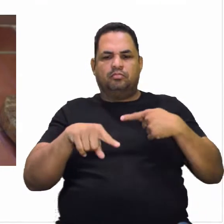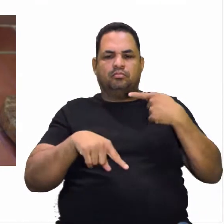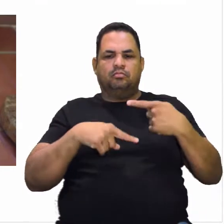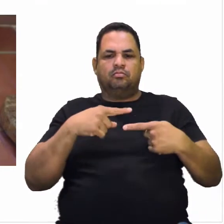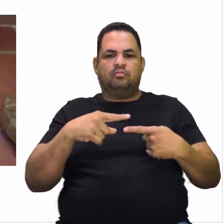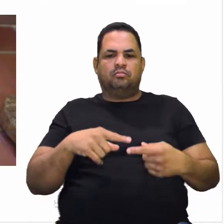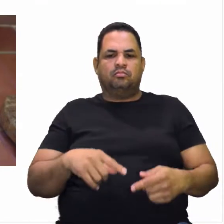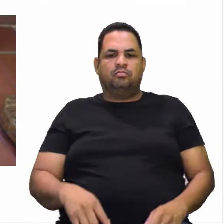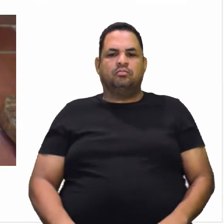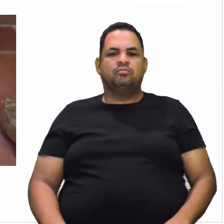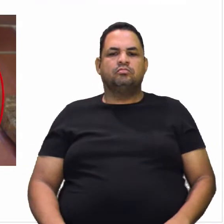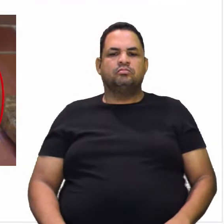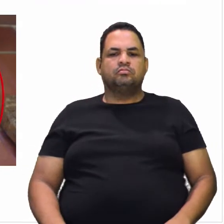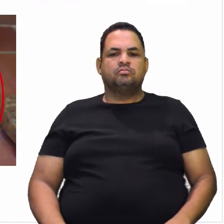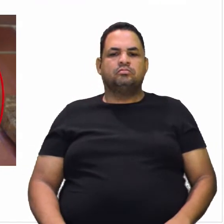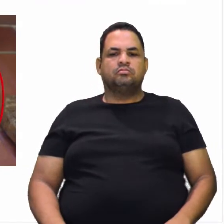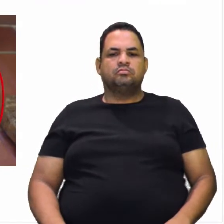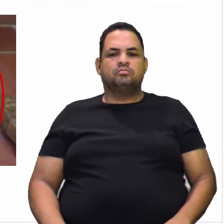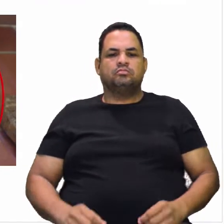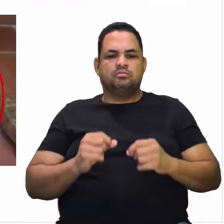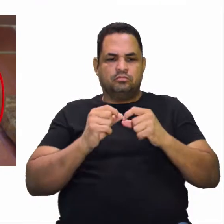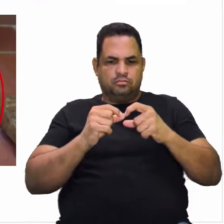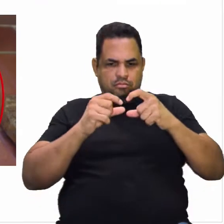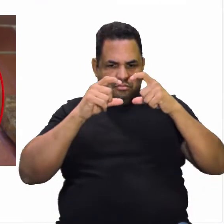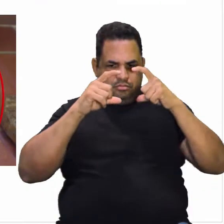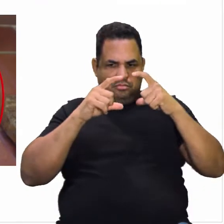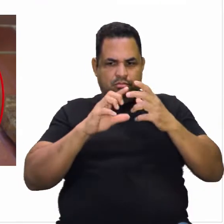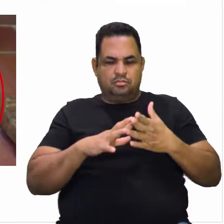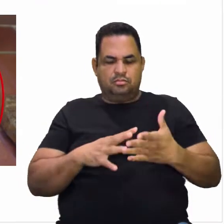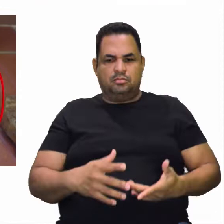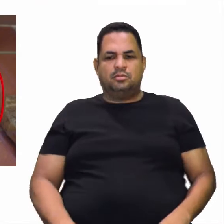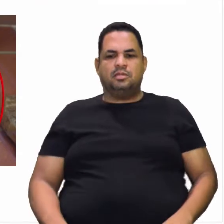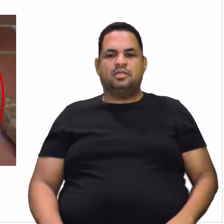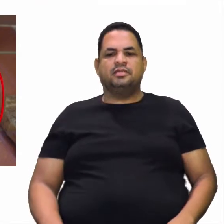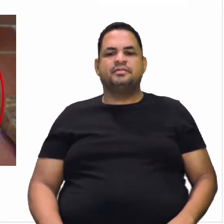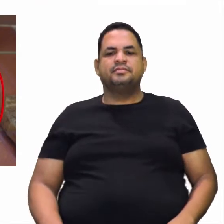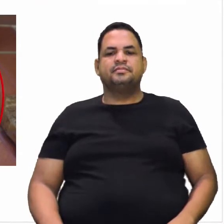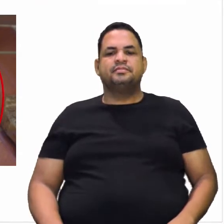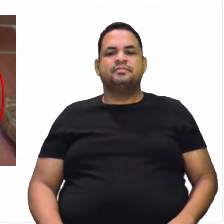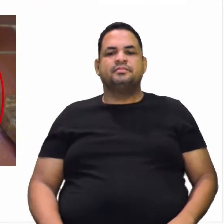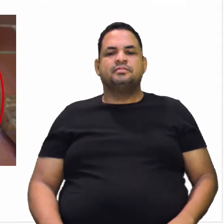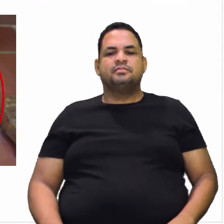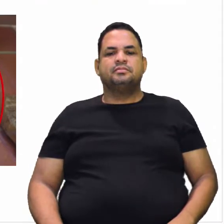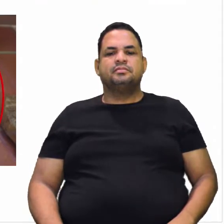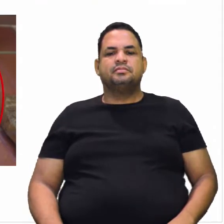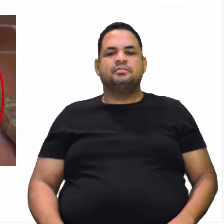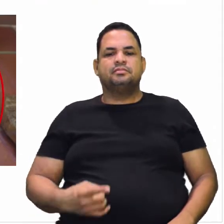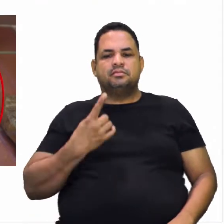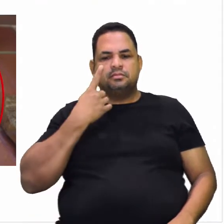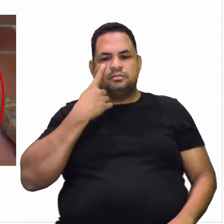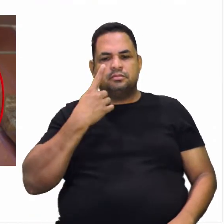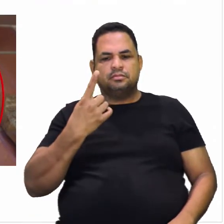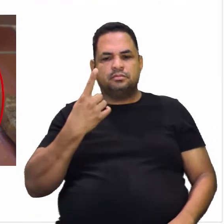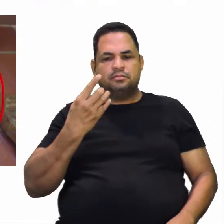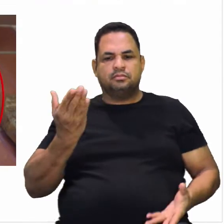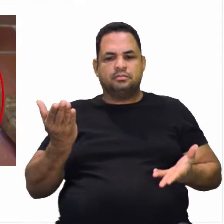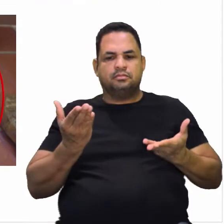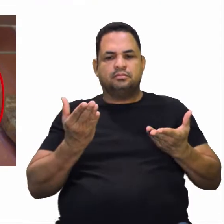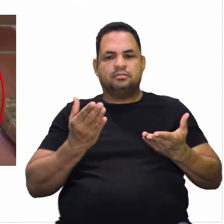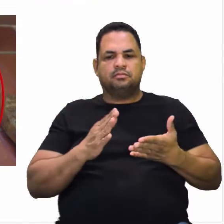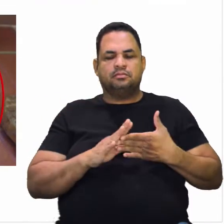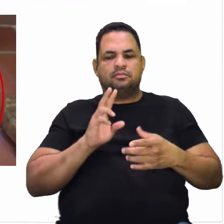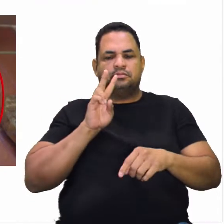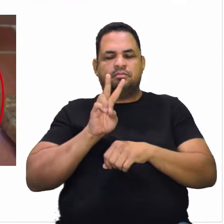Olha aqui, eu até dei uma ampliada aqui na foto que eu tirei para vocês observarem